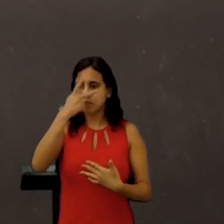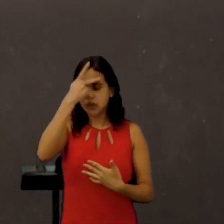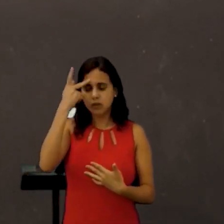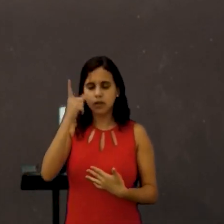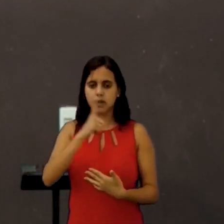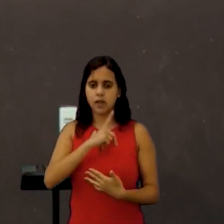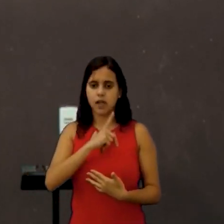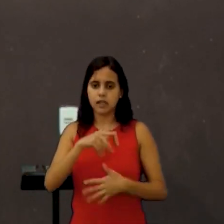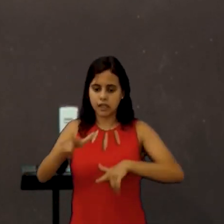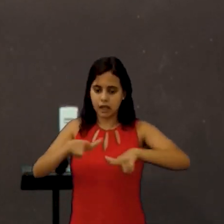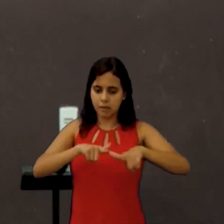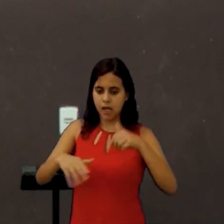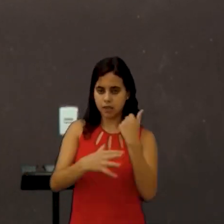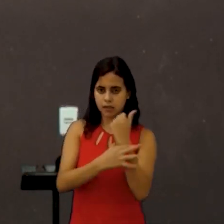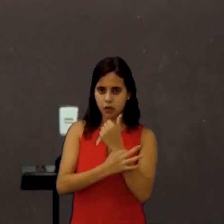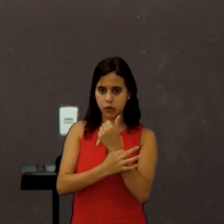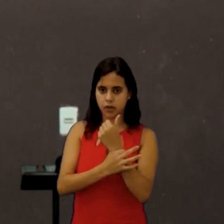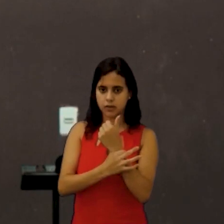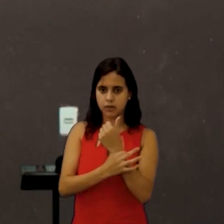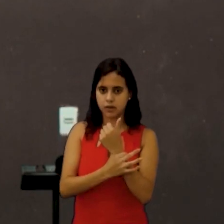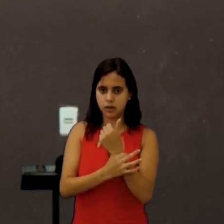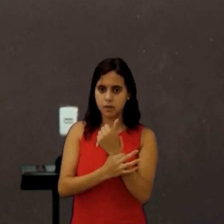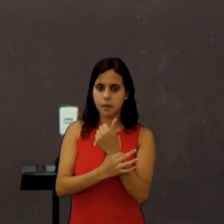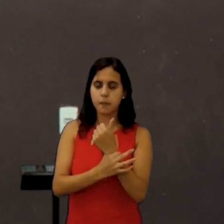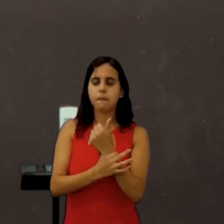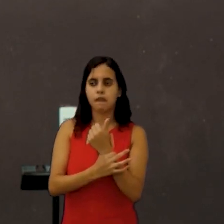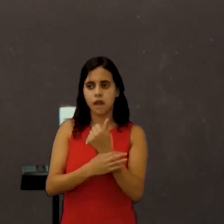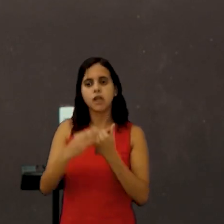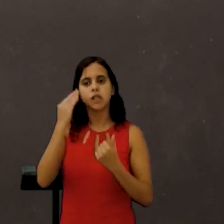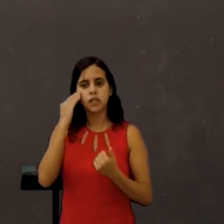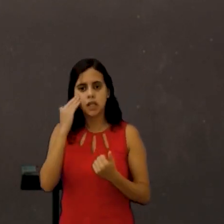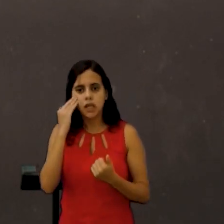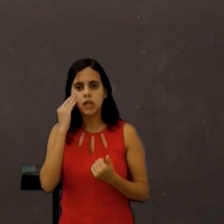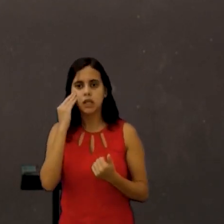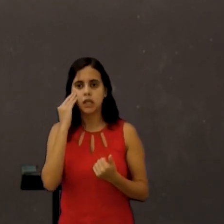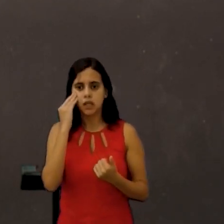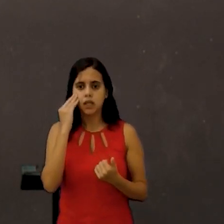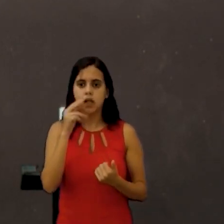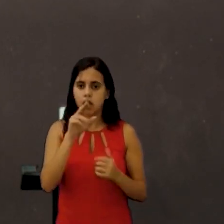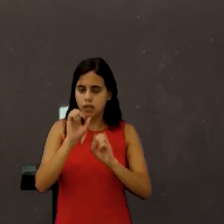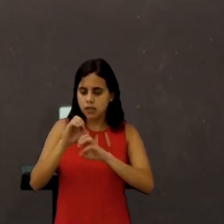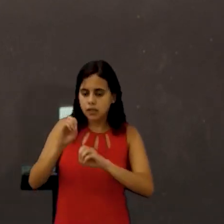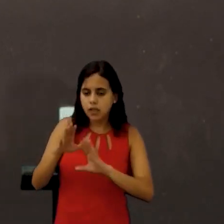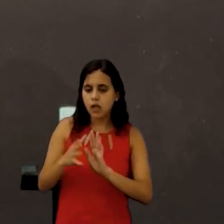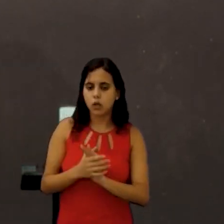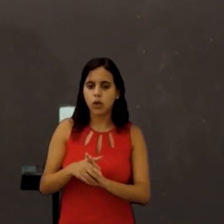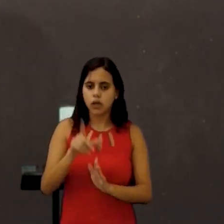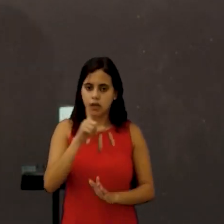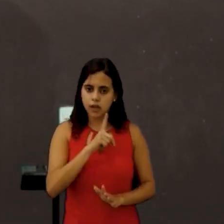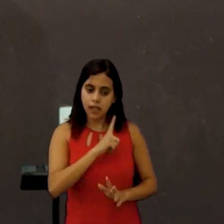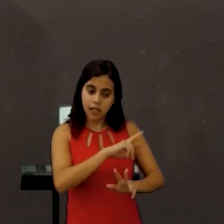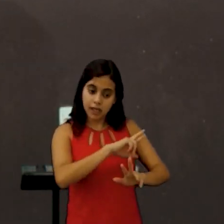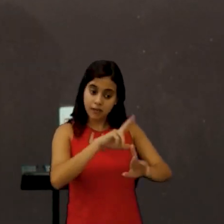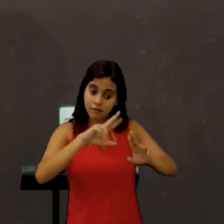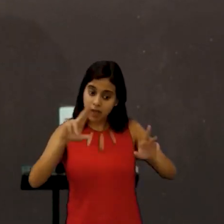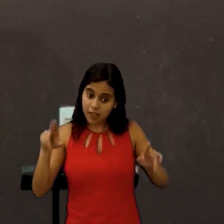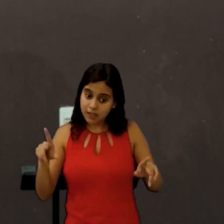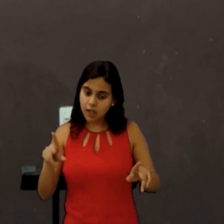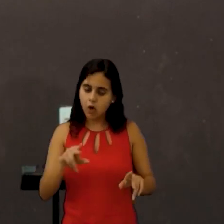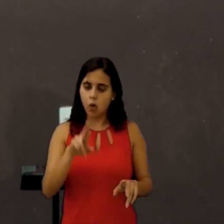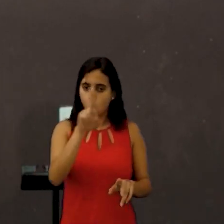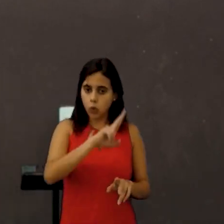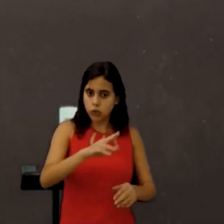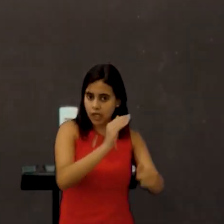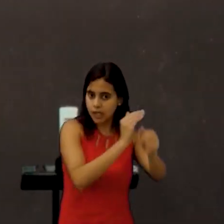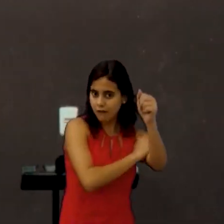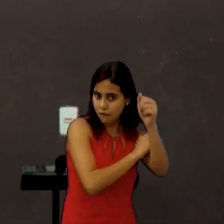pública sabe muito bem essa diferença, porque é ensinado isso para eles. O uso letal de força e o uso de força controlada.